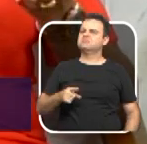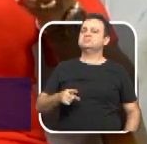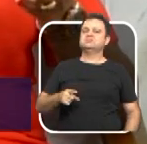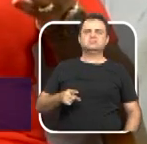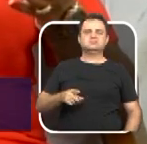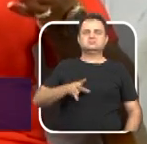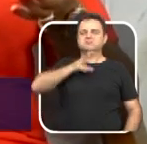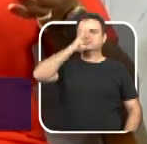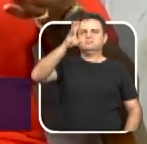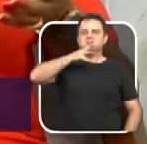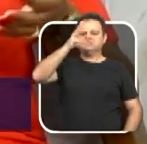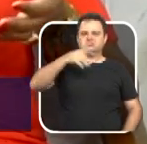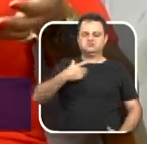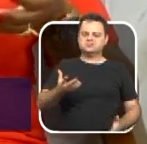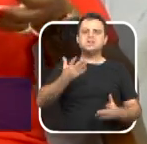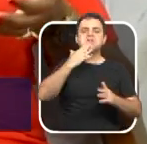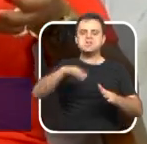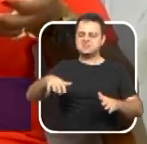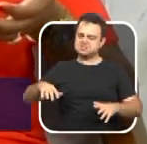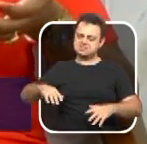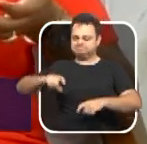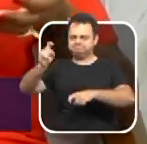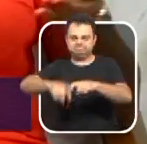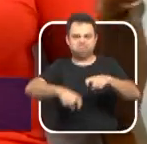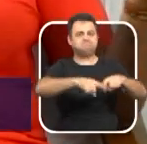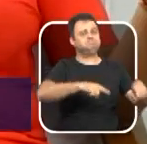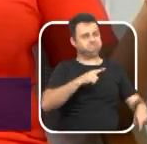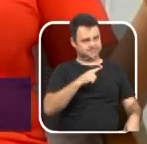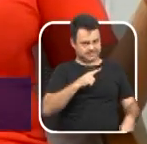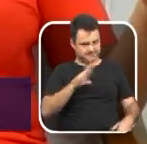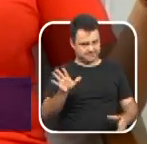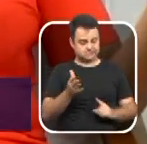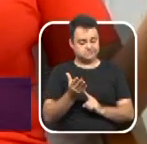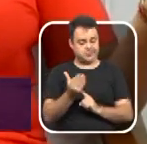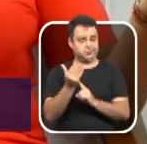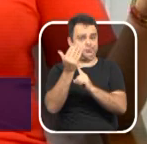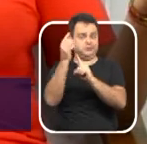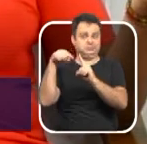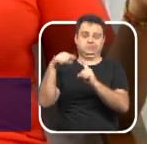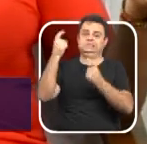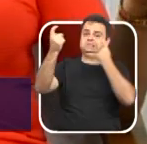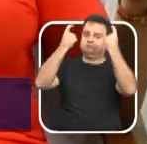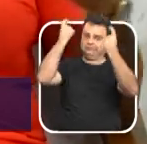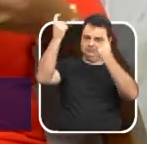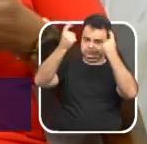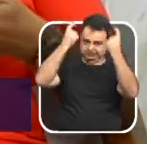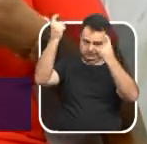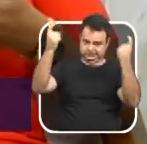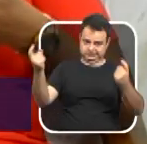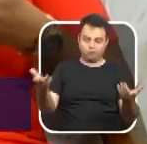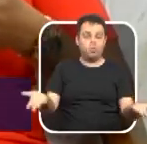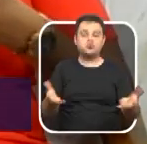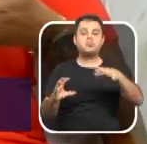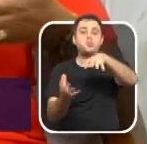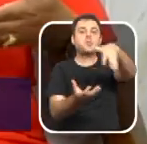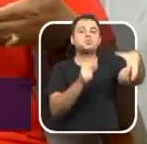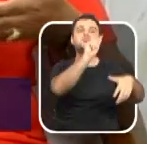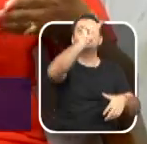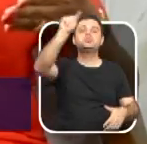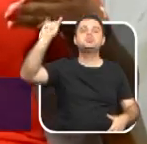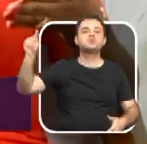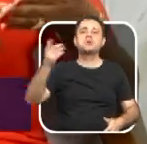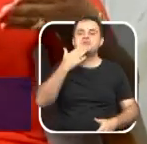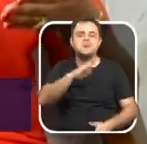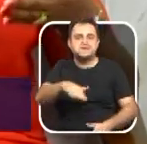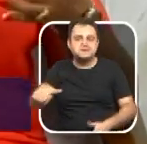hoje nós vemos no mundo onde as nossas crianças com meses, mãe já coloca para o tablet,